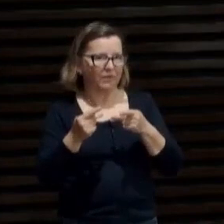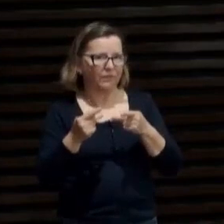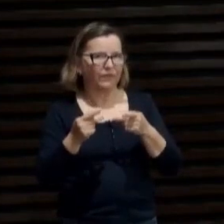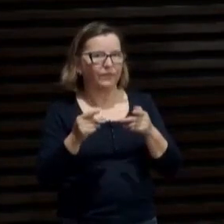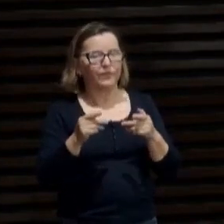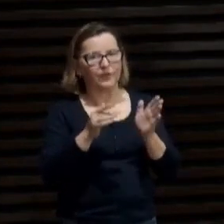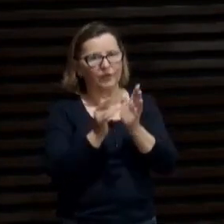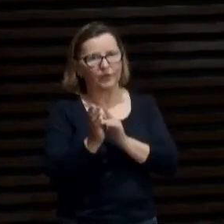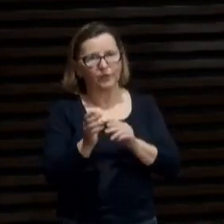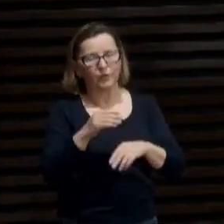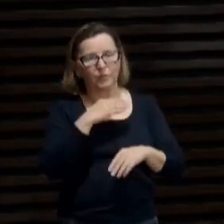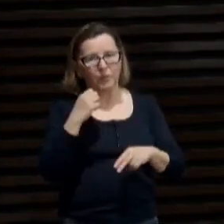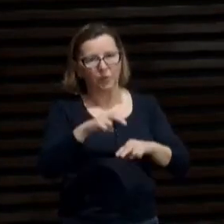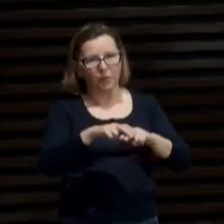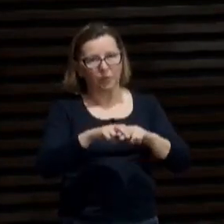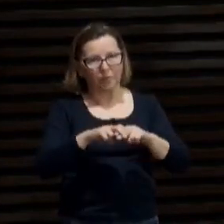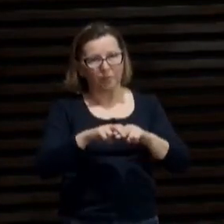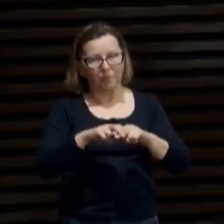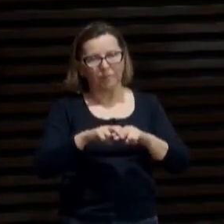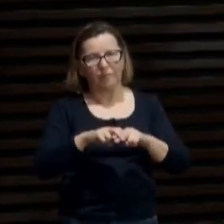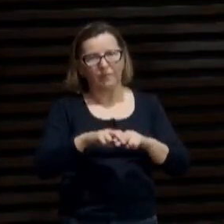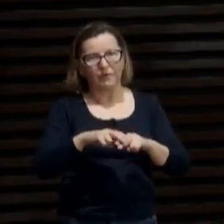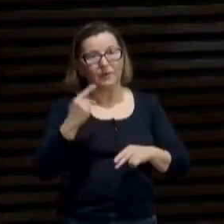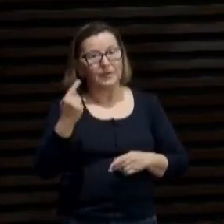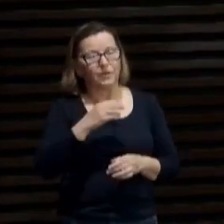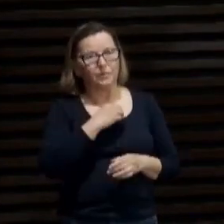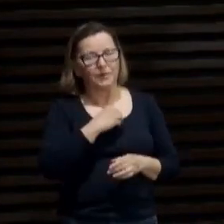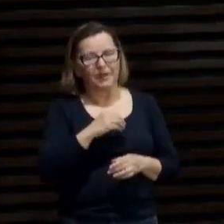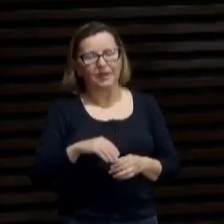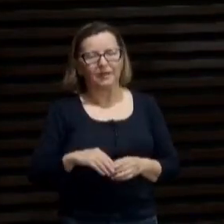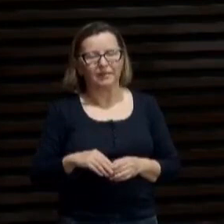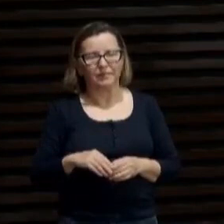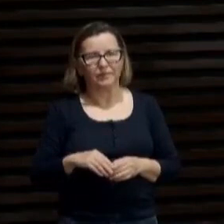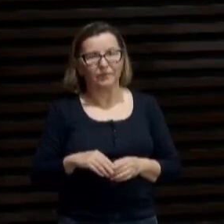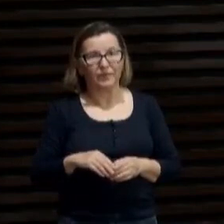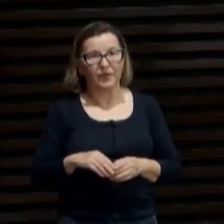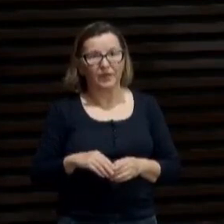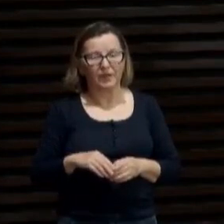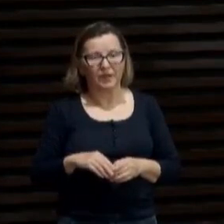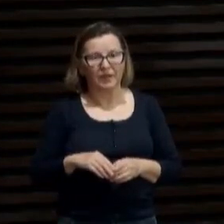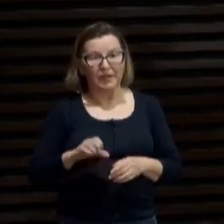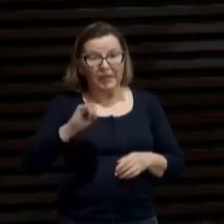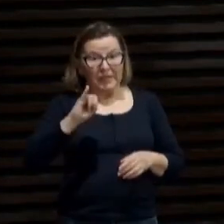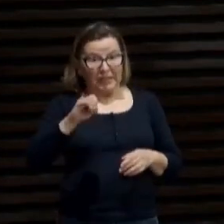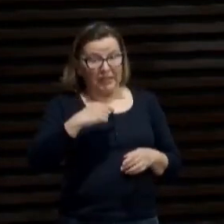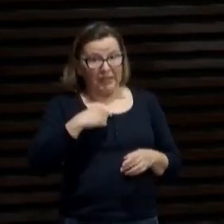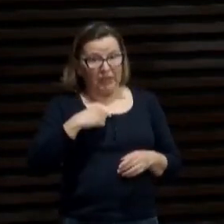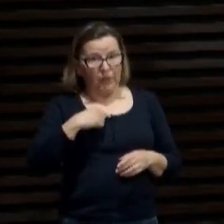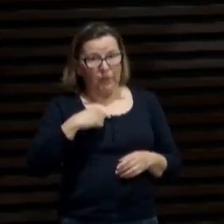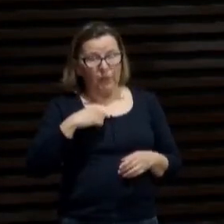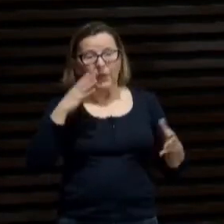que eu cometi hoje, o que eu vou cometer amanhã, se eu já fui salvo, eu ganhei uma vida que é eterna, eu não vou perder a salvação. Então isso é